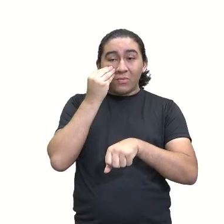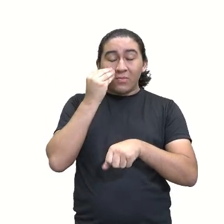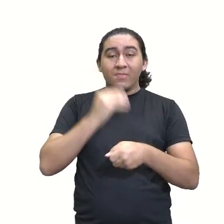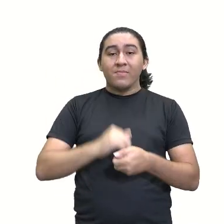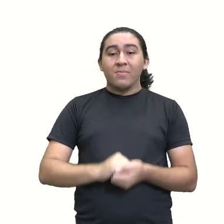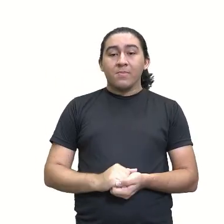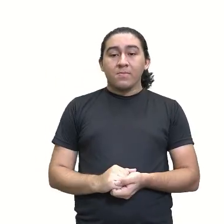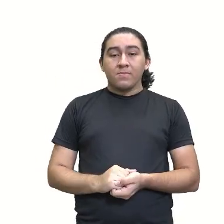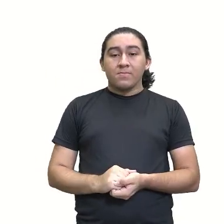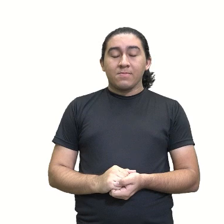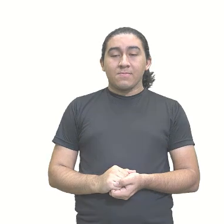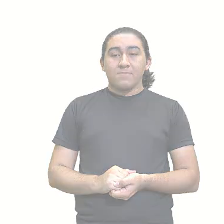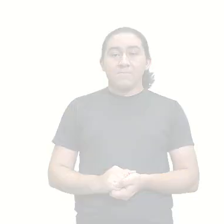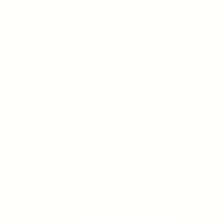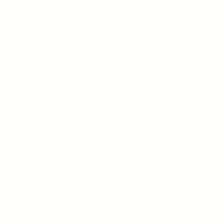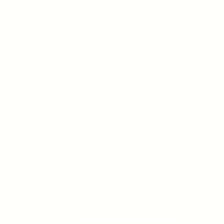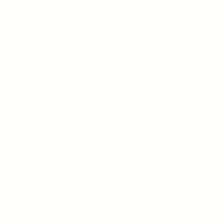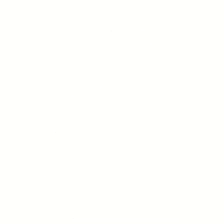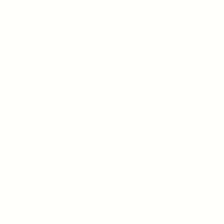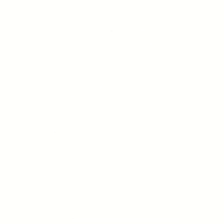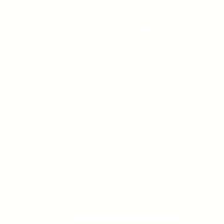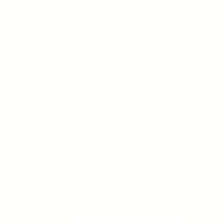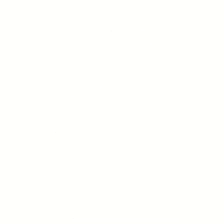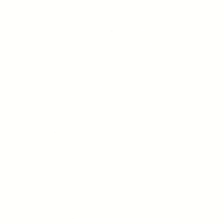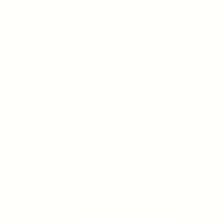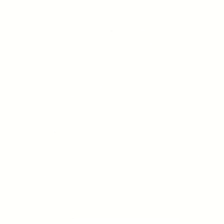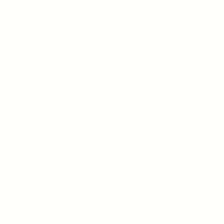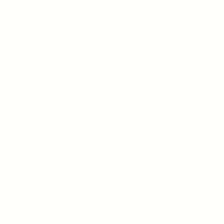18 quintilhões,